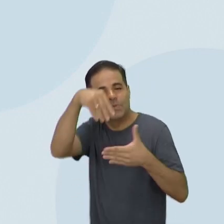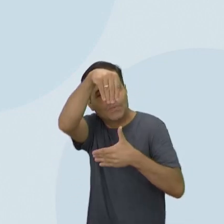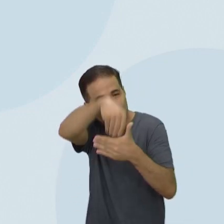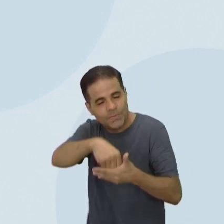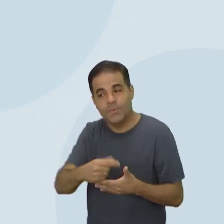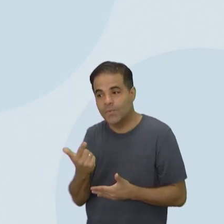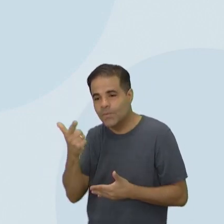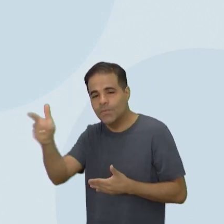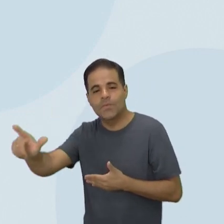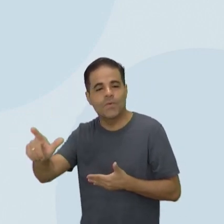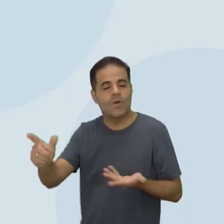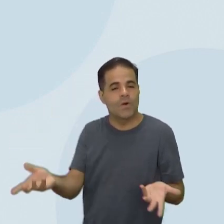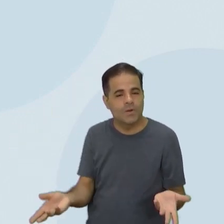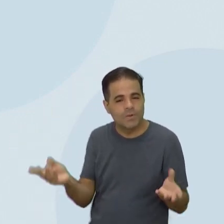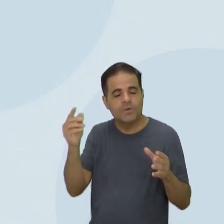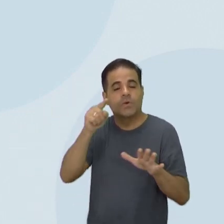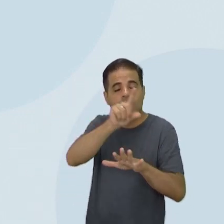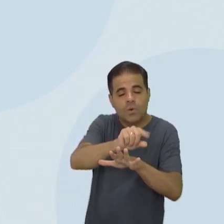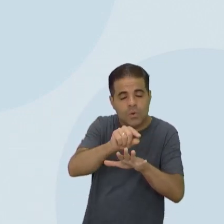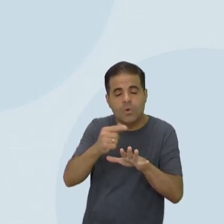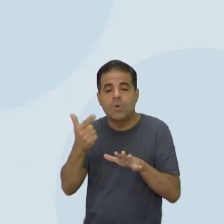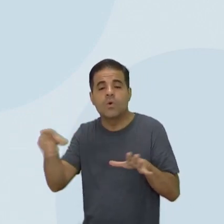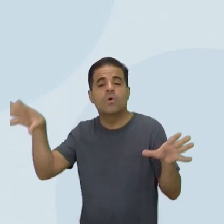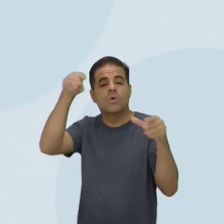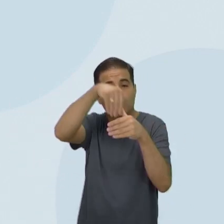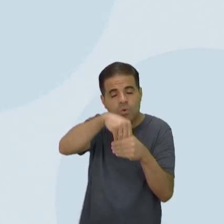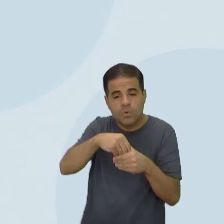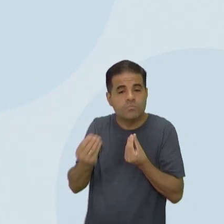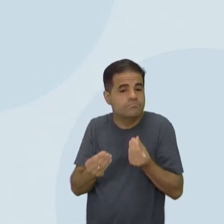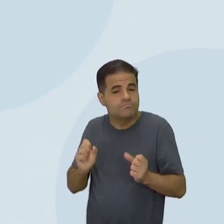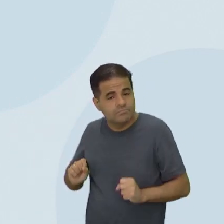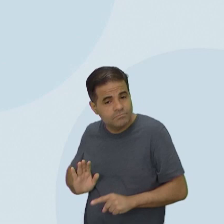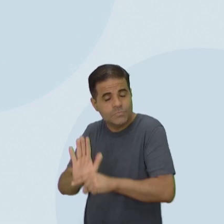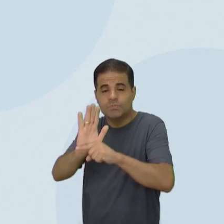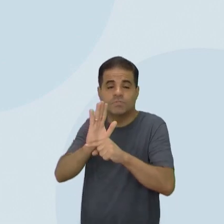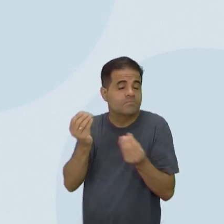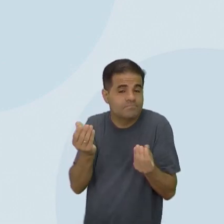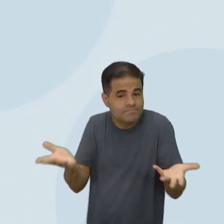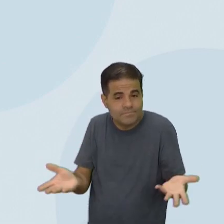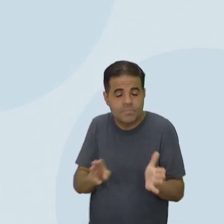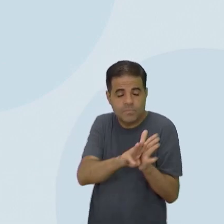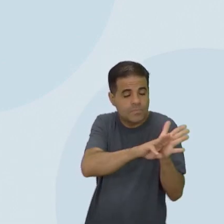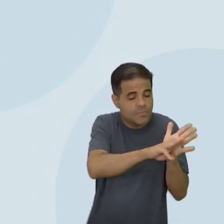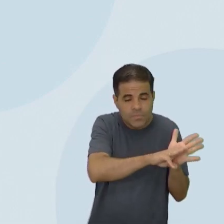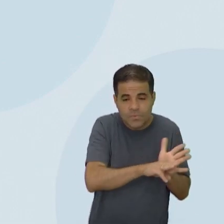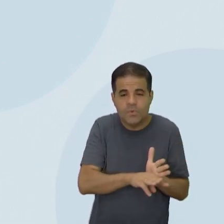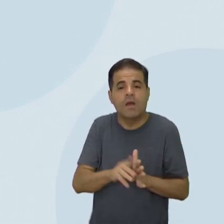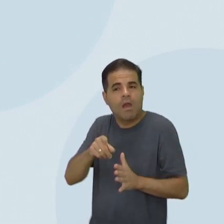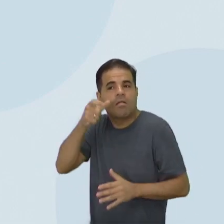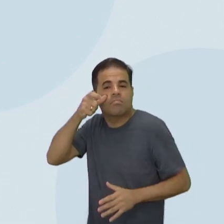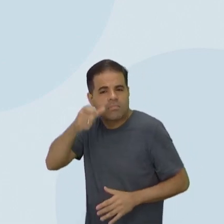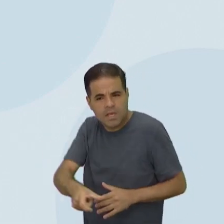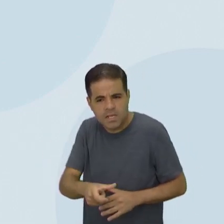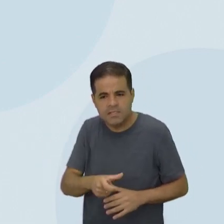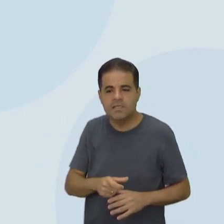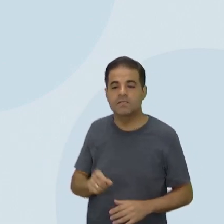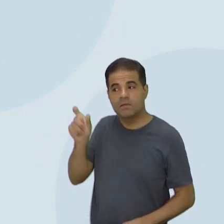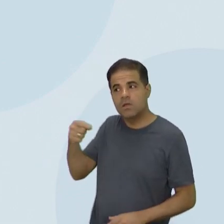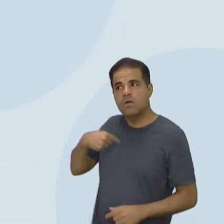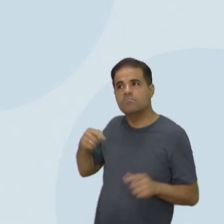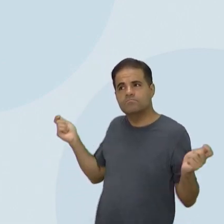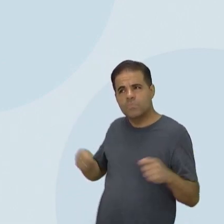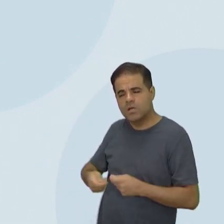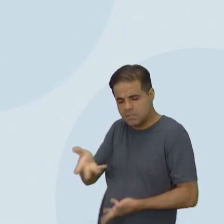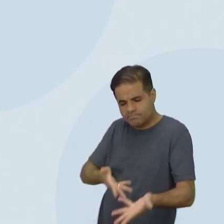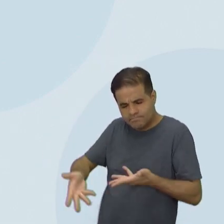com outro componente. Então, como que o outro componente pode ajudar dentro dessa metodologia? Né? Ou qual metodologia seria interessante para que eu fizesse